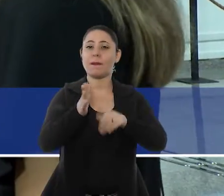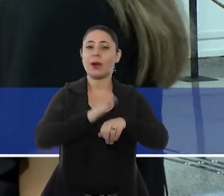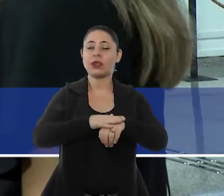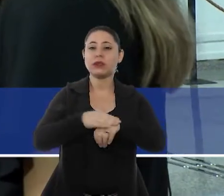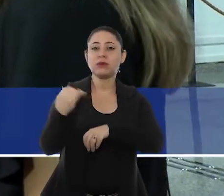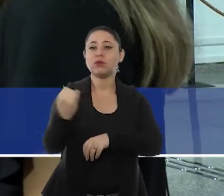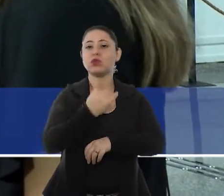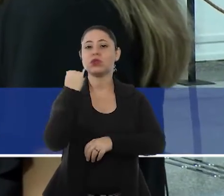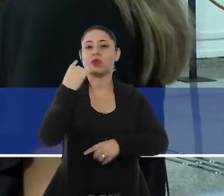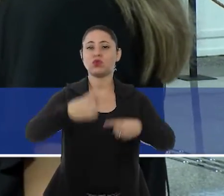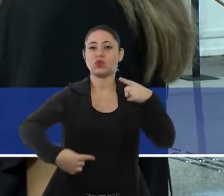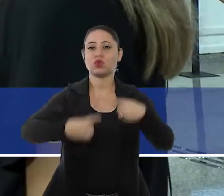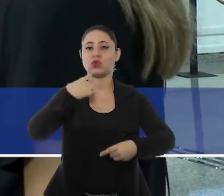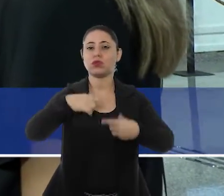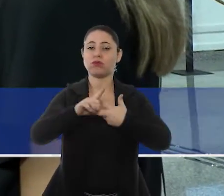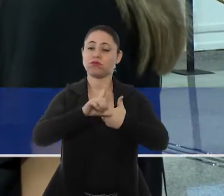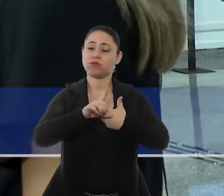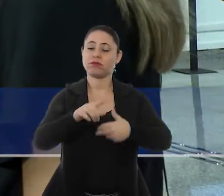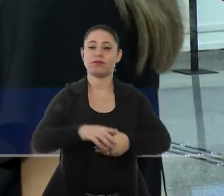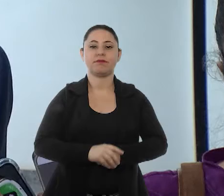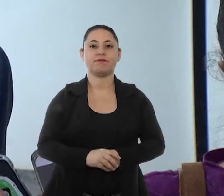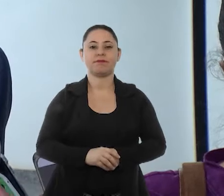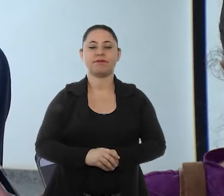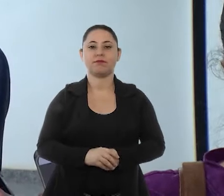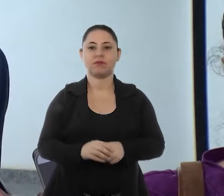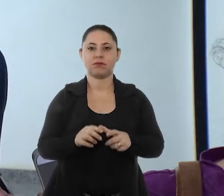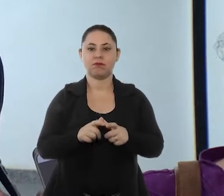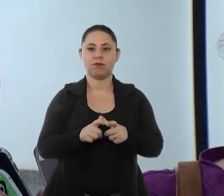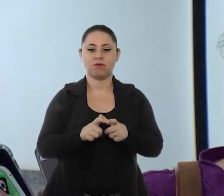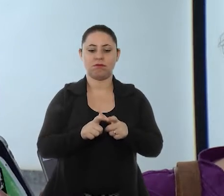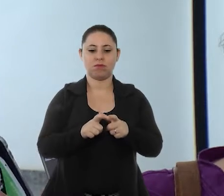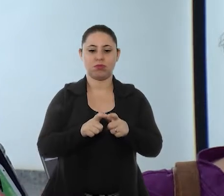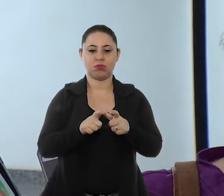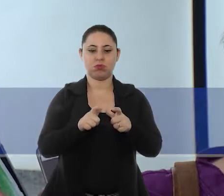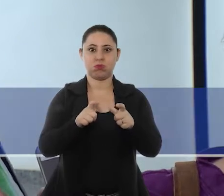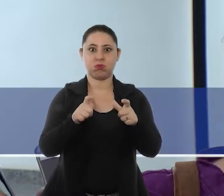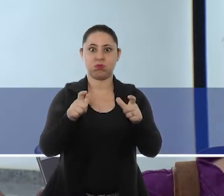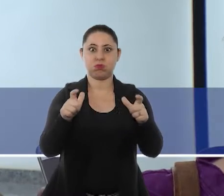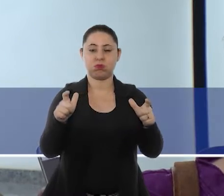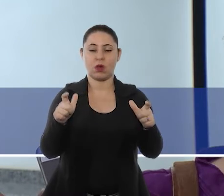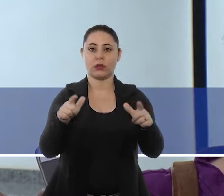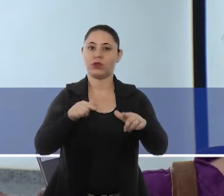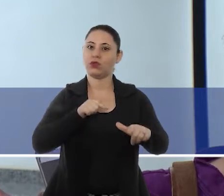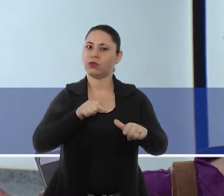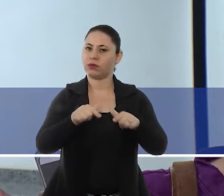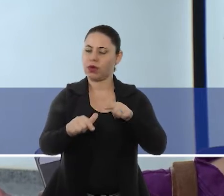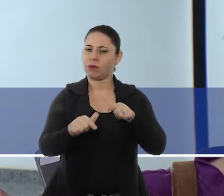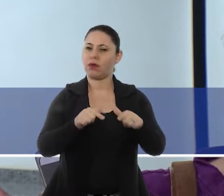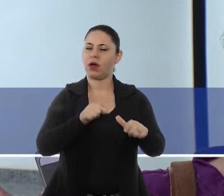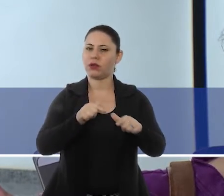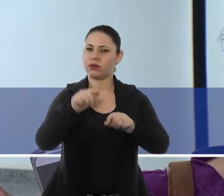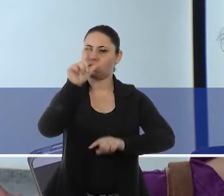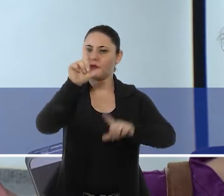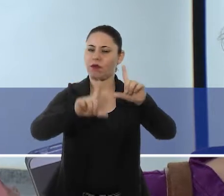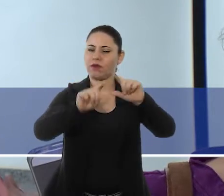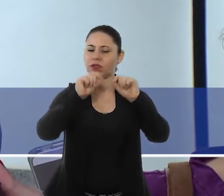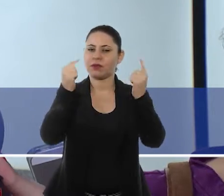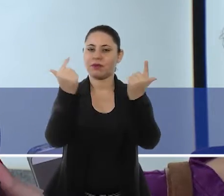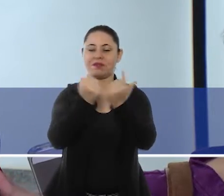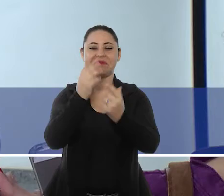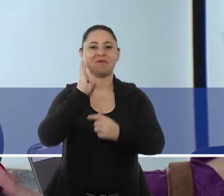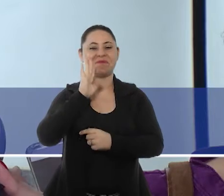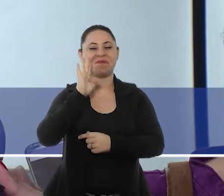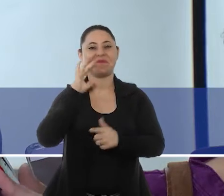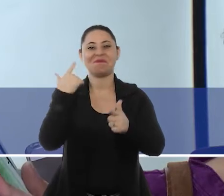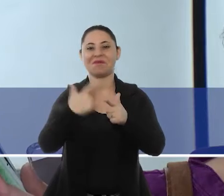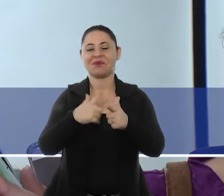os principais debates realizados no Legislativo. Crescimento de trabalho, uma TV Assembleia legal, porque